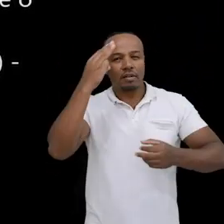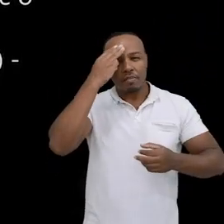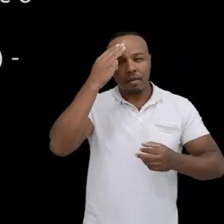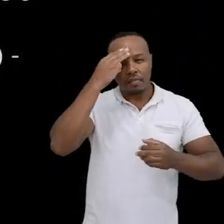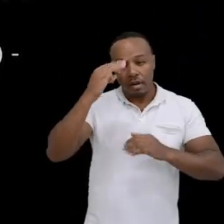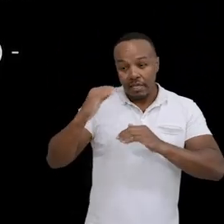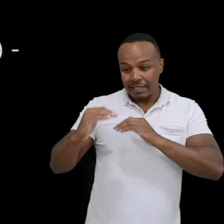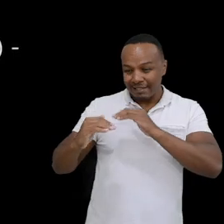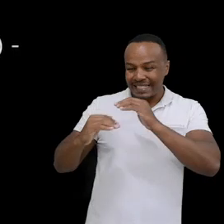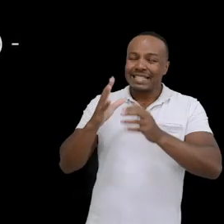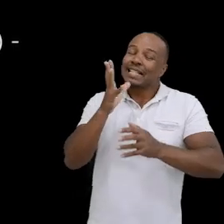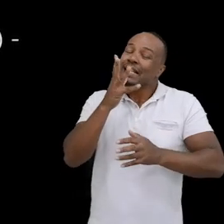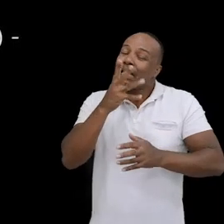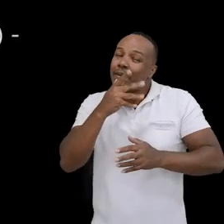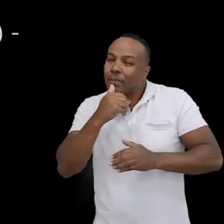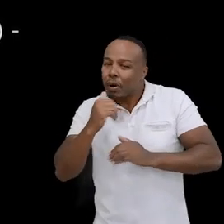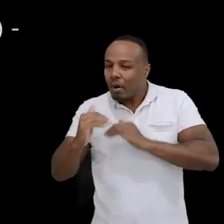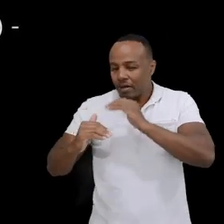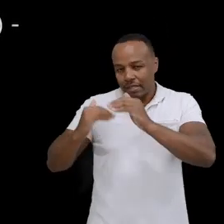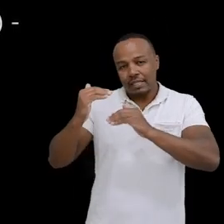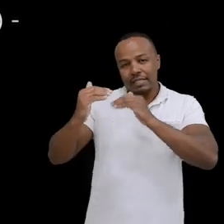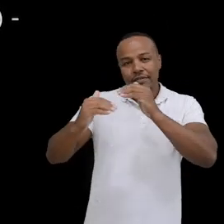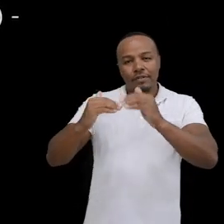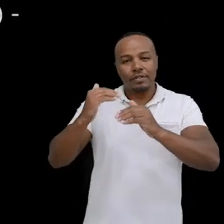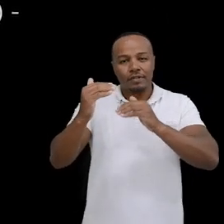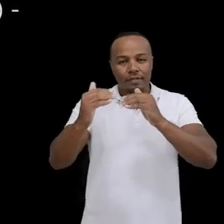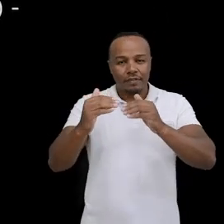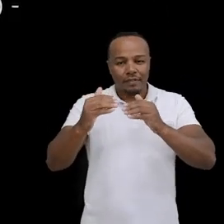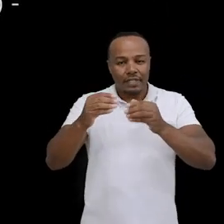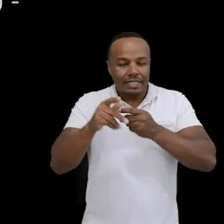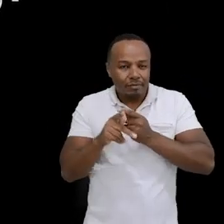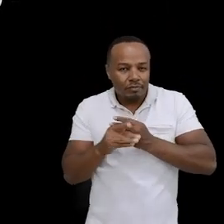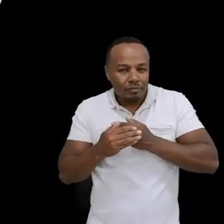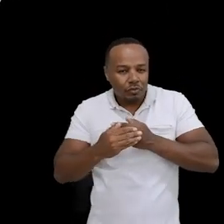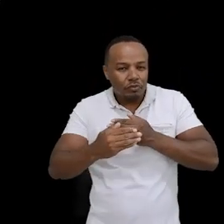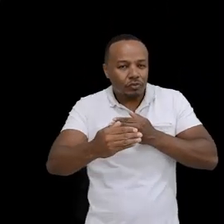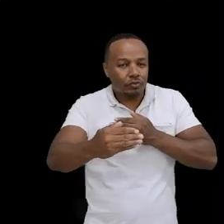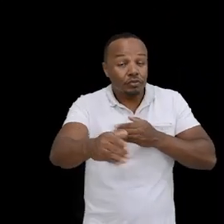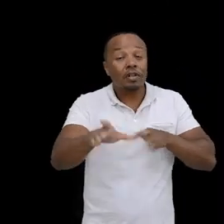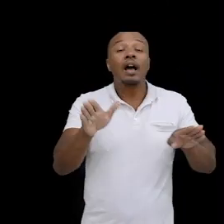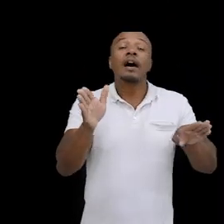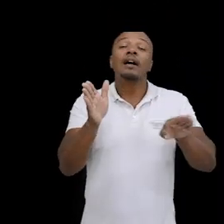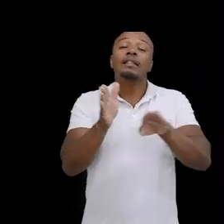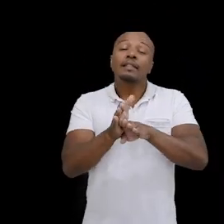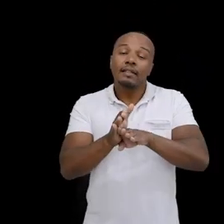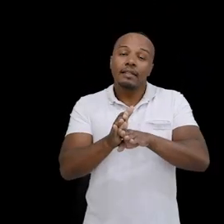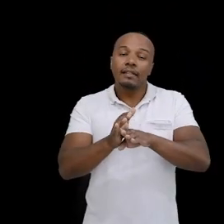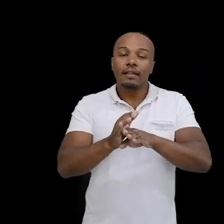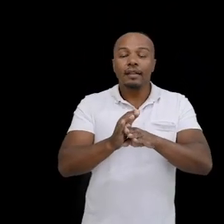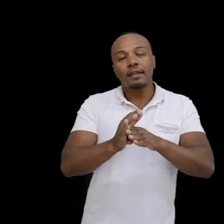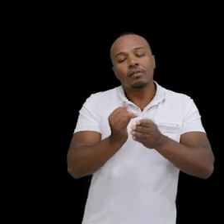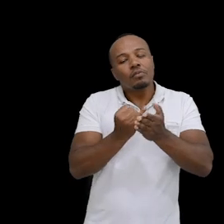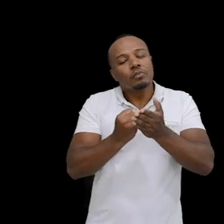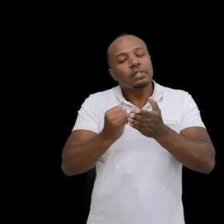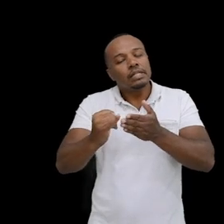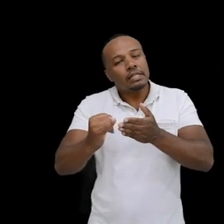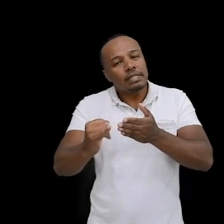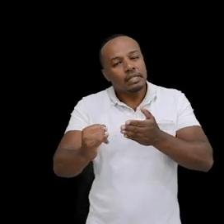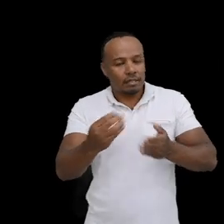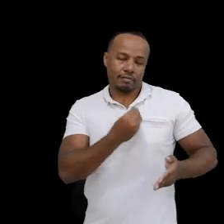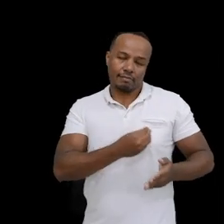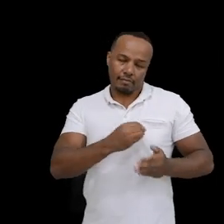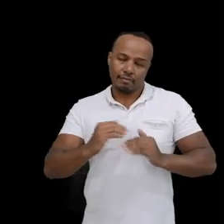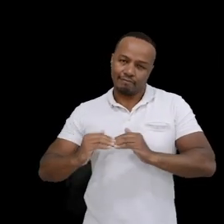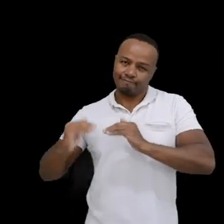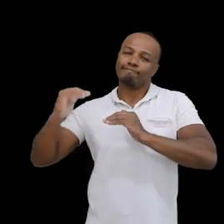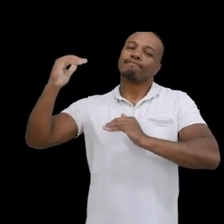memória, que demoram mais para se desenvolver, não se encontram plenamente mielinizadas até o início da vida